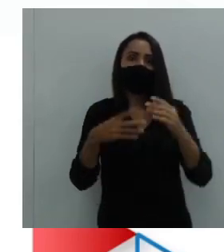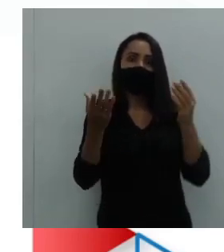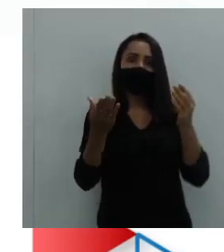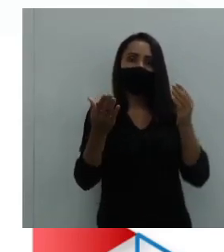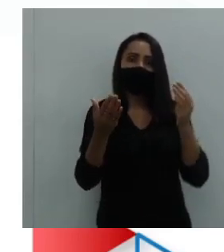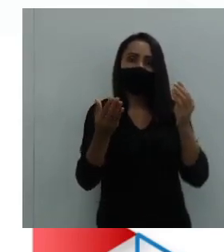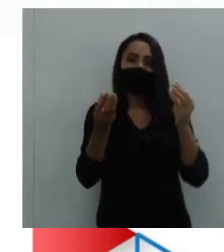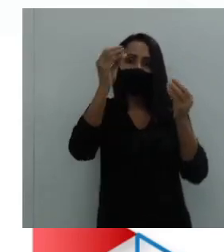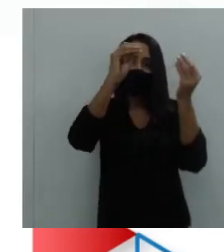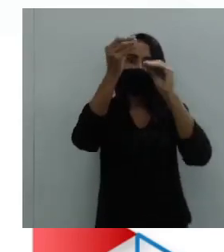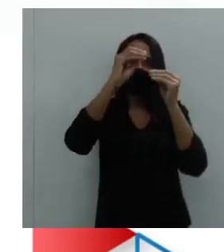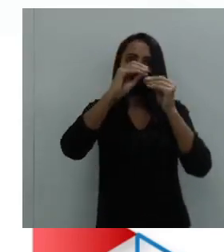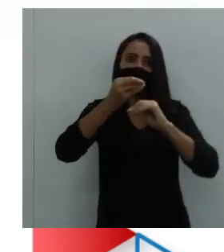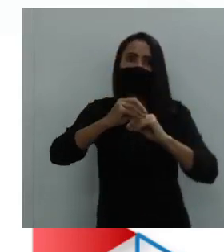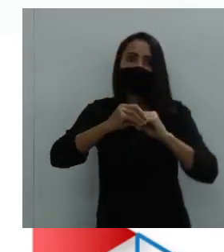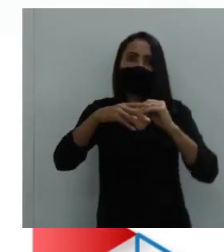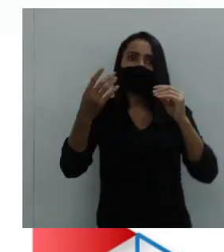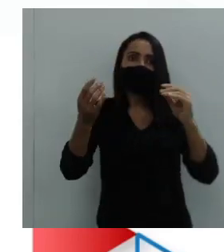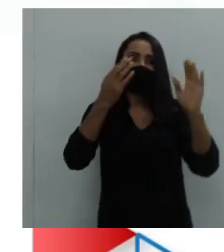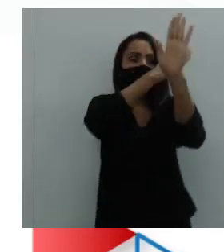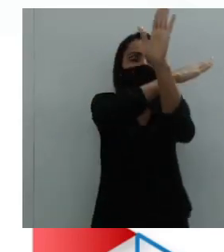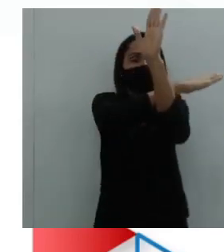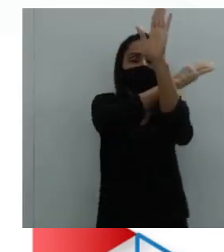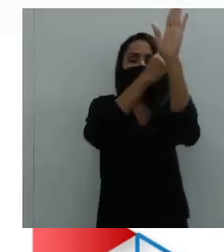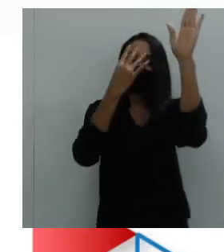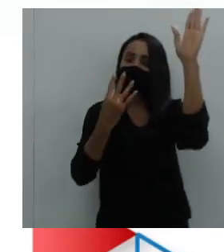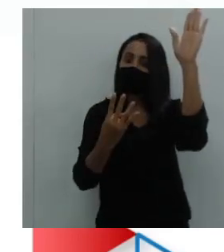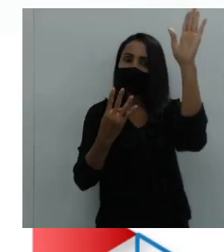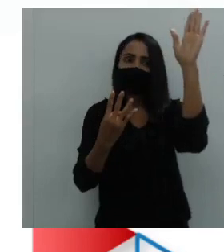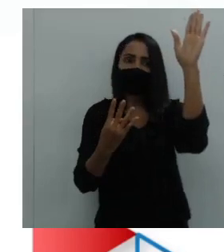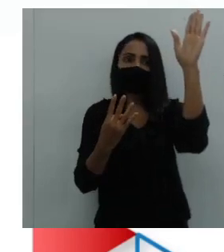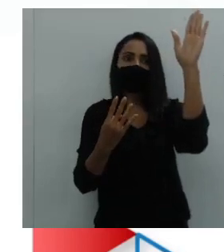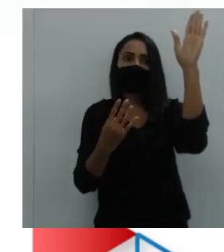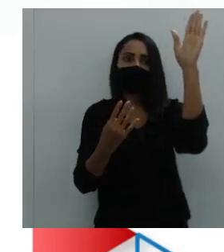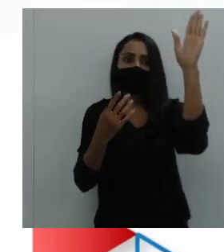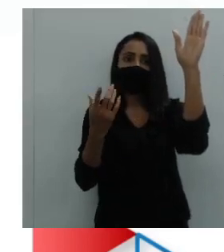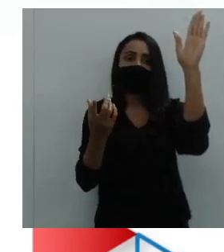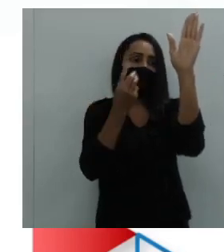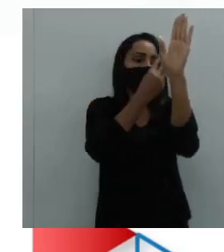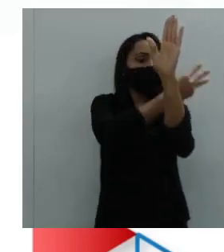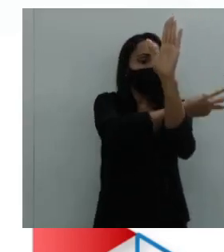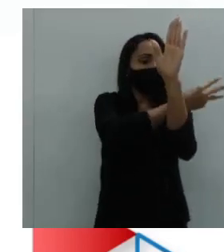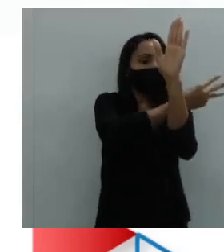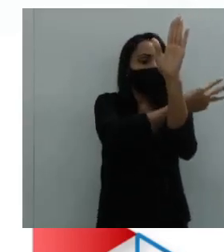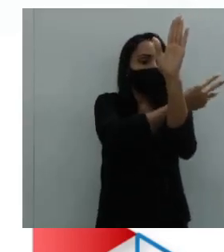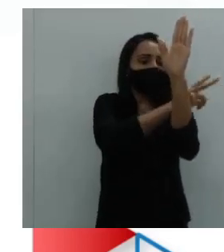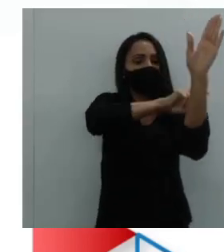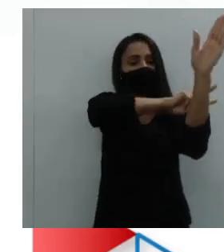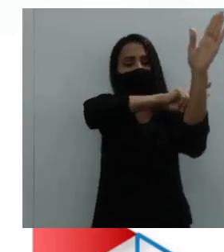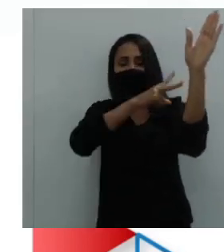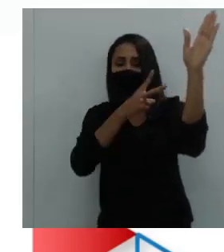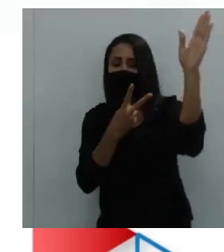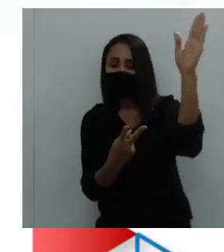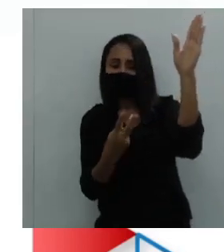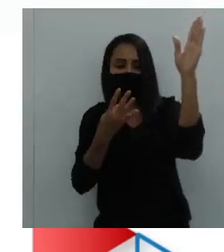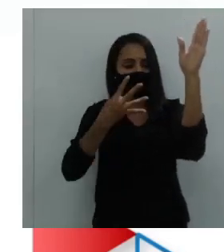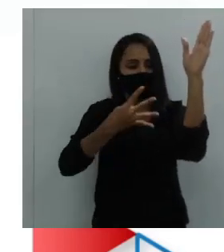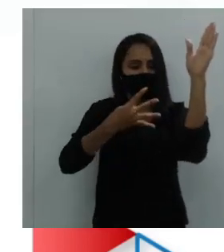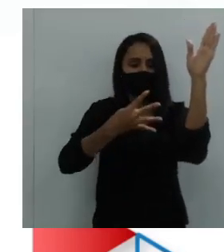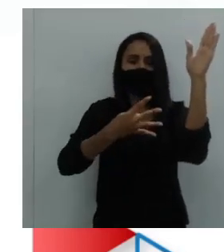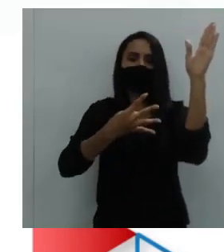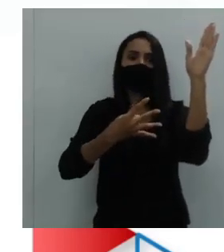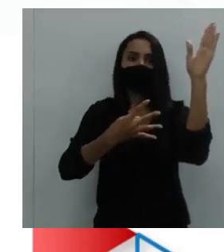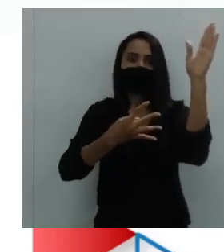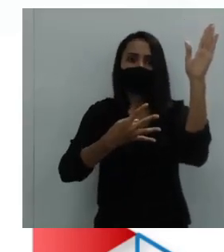encaixar onde quando eu faço isso? No quarto quadrante. Ele estava no terceiro e passa para o quarto quadrante de